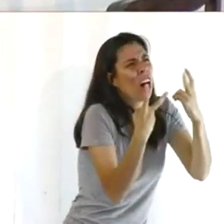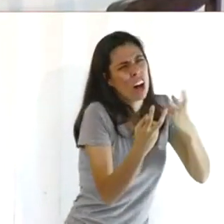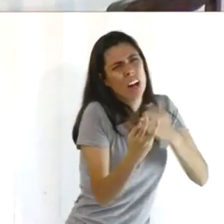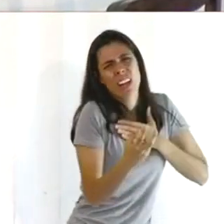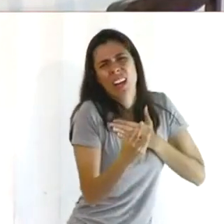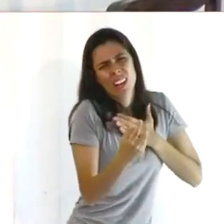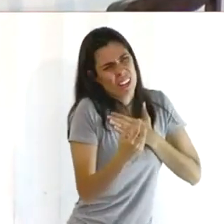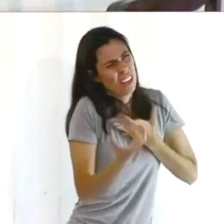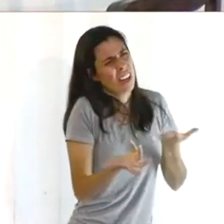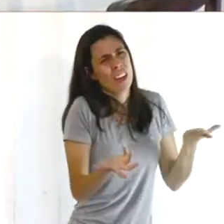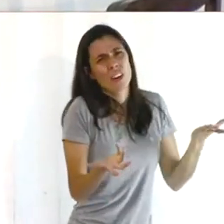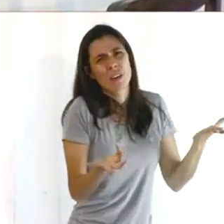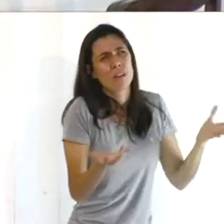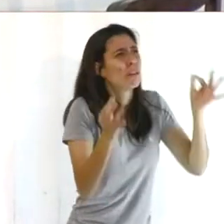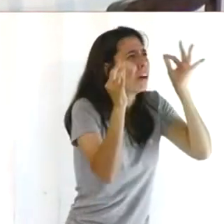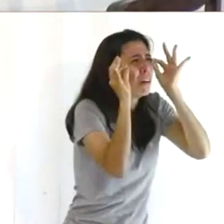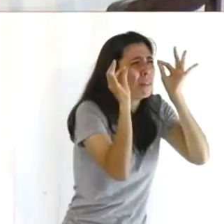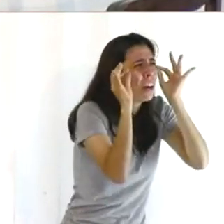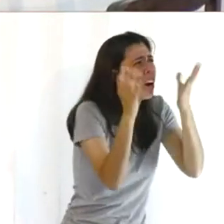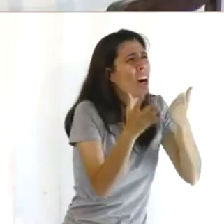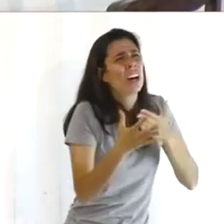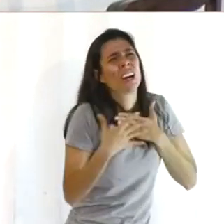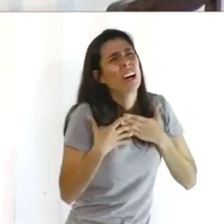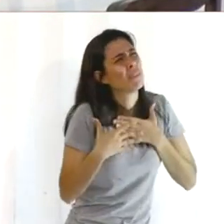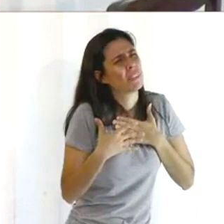responde-me, Senhor Deus meu,